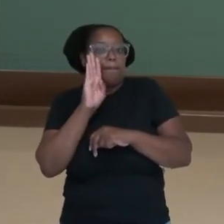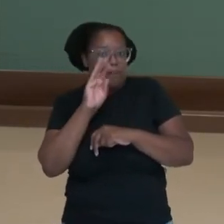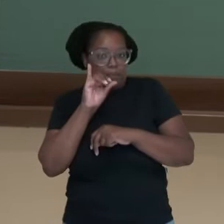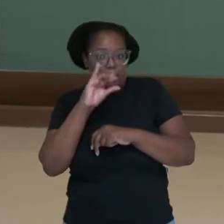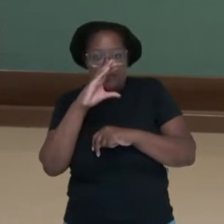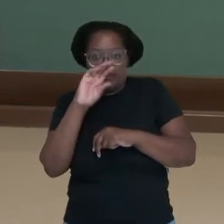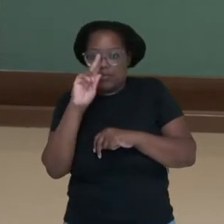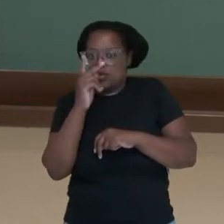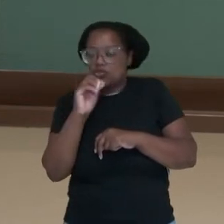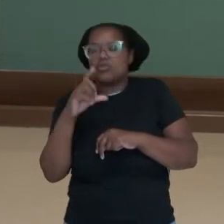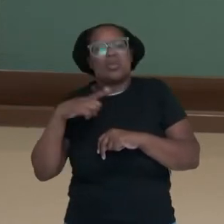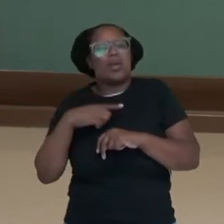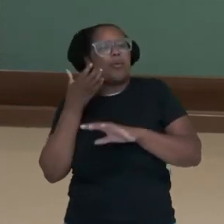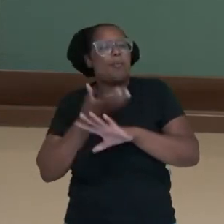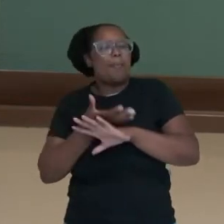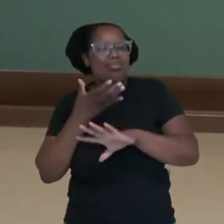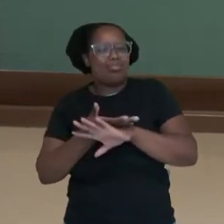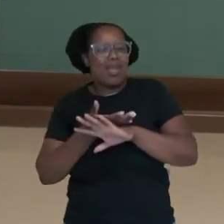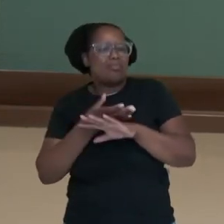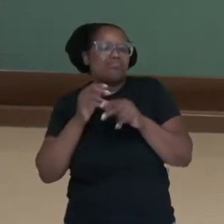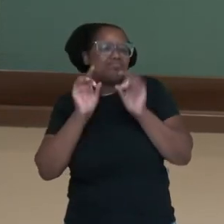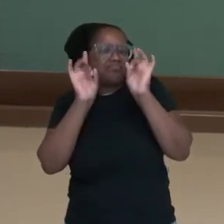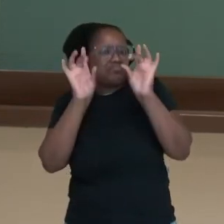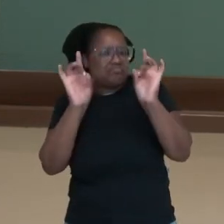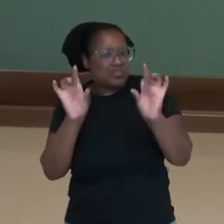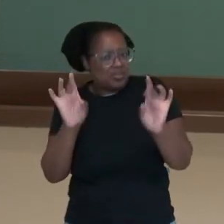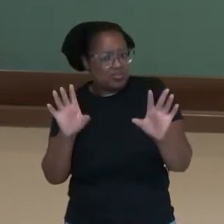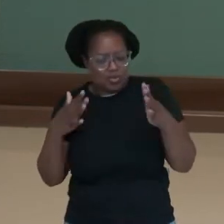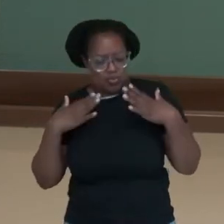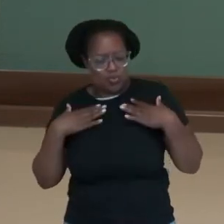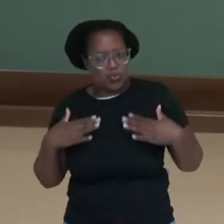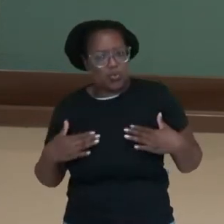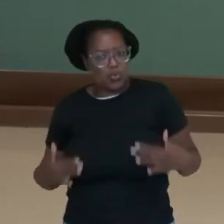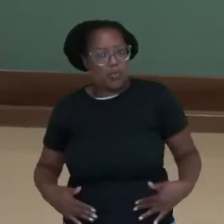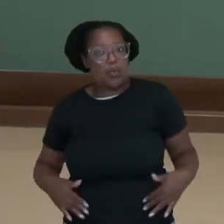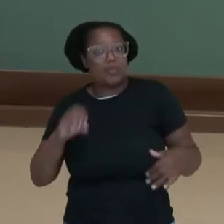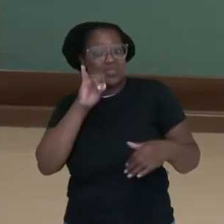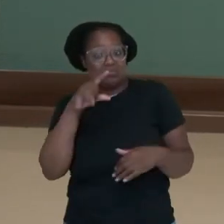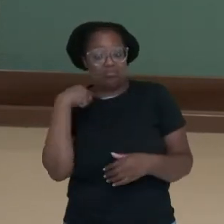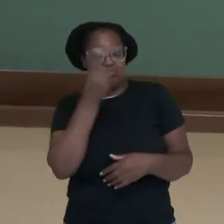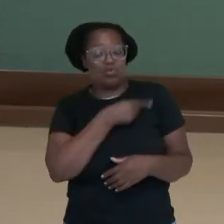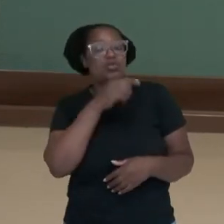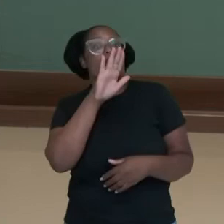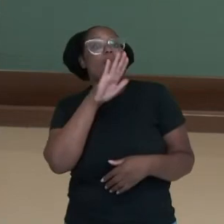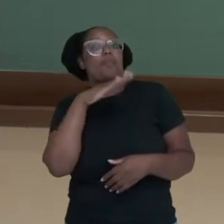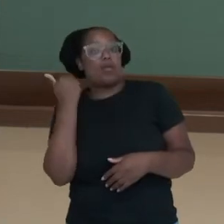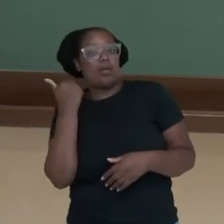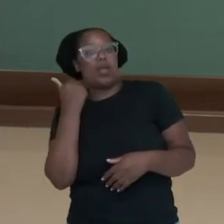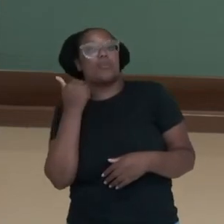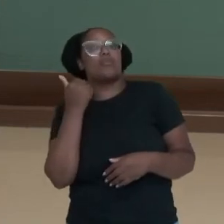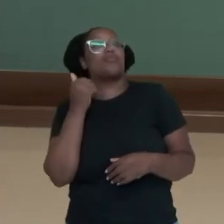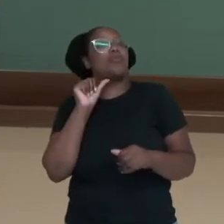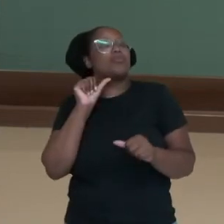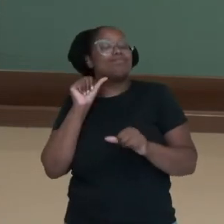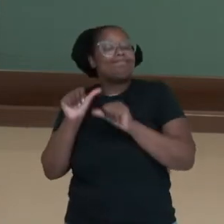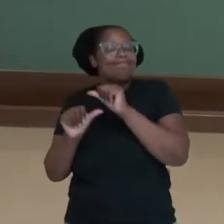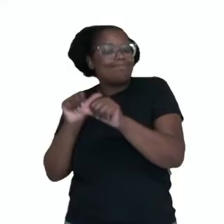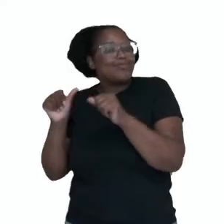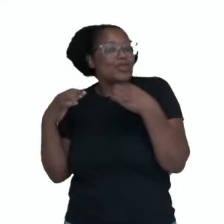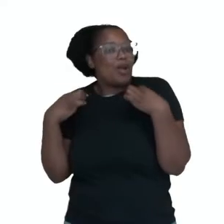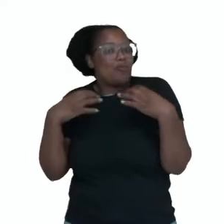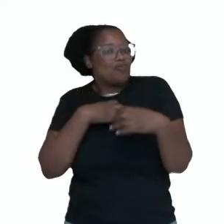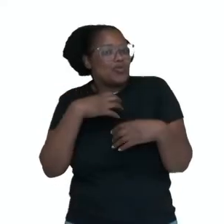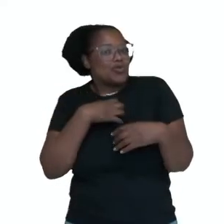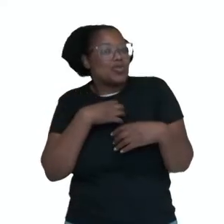orgânica no nosso corpo. E quando nós morremos, infelizmente, entramos em decomposição. Papel de quem? Fungos e